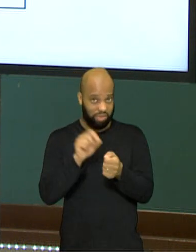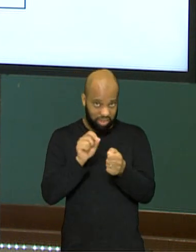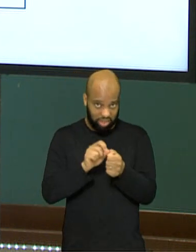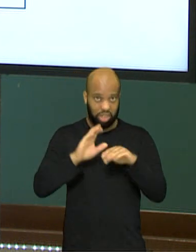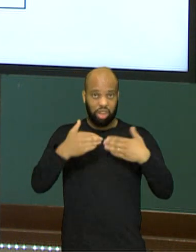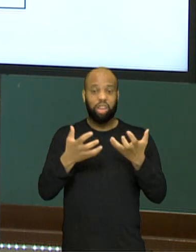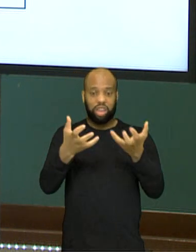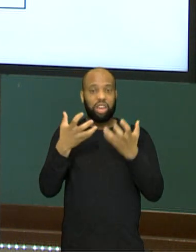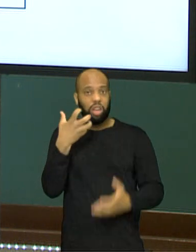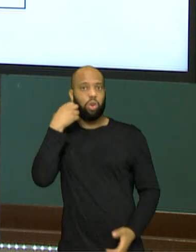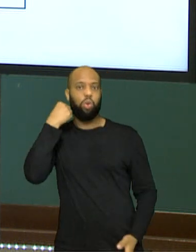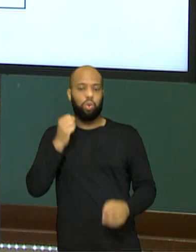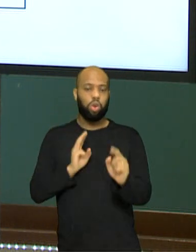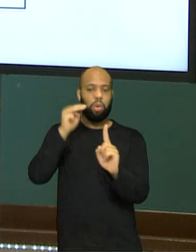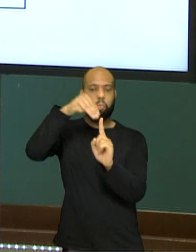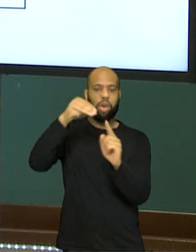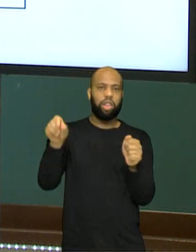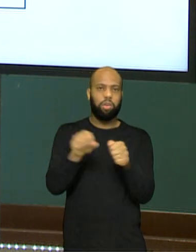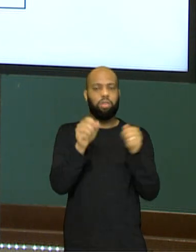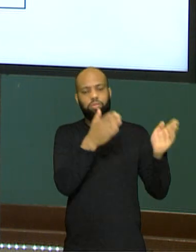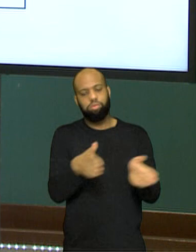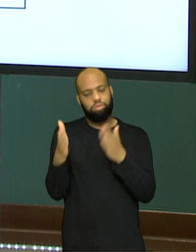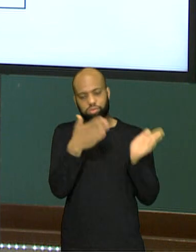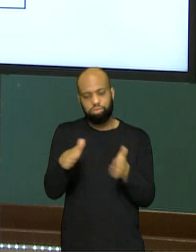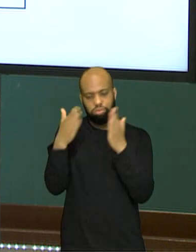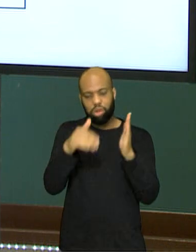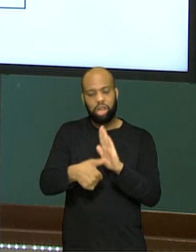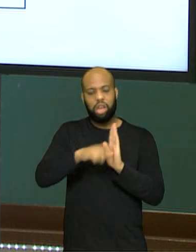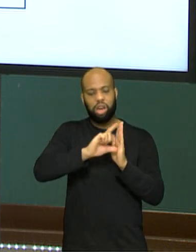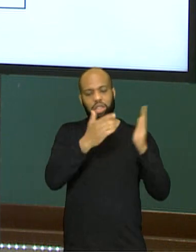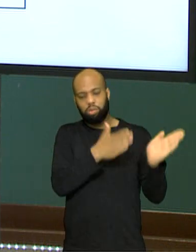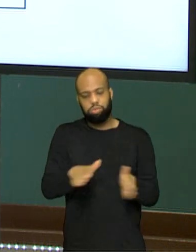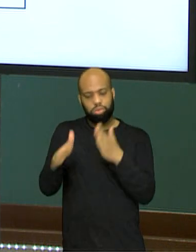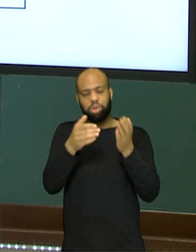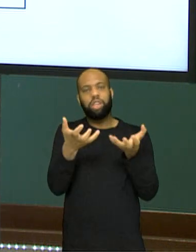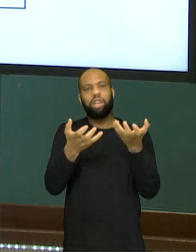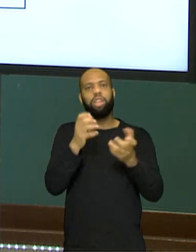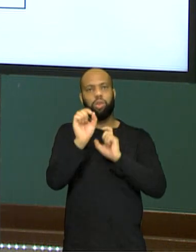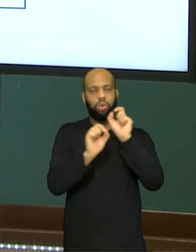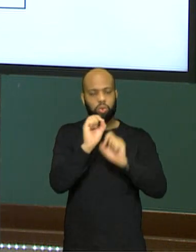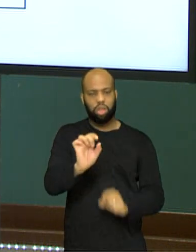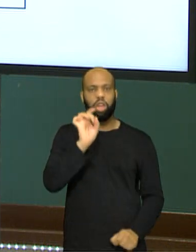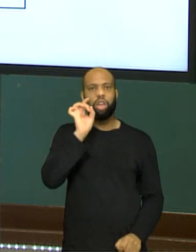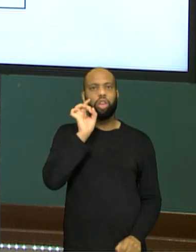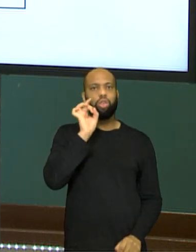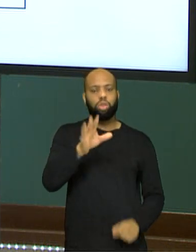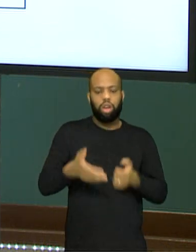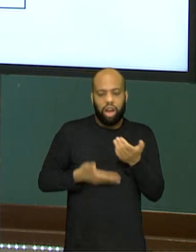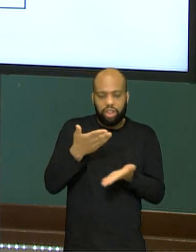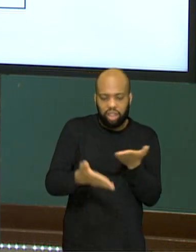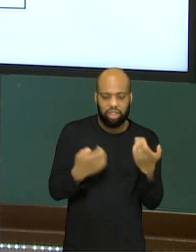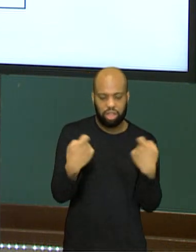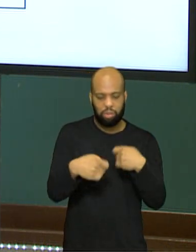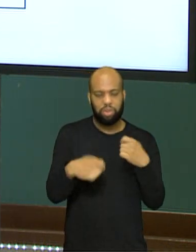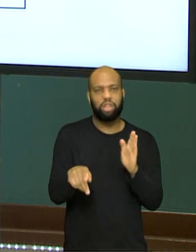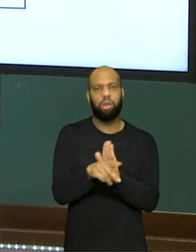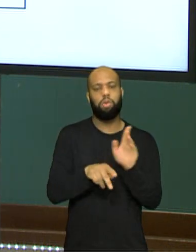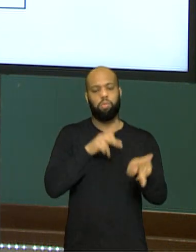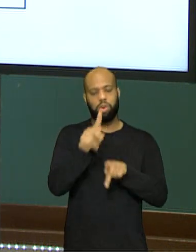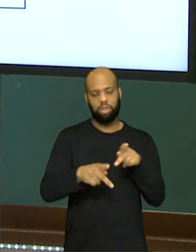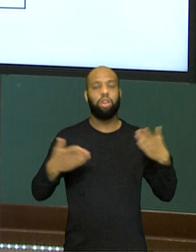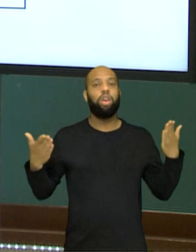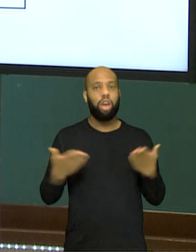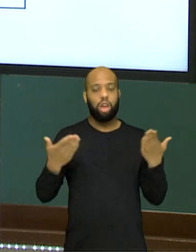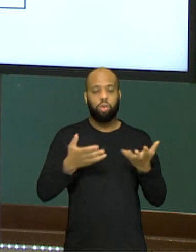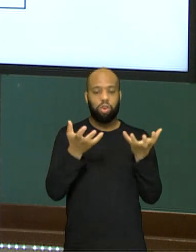busca do lucro como meta de produção. Antes a produção visava apenas atender as necessidades populares e agora